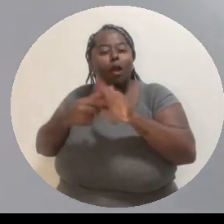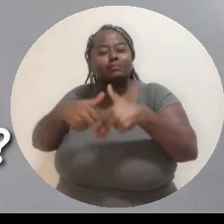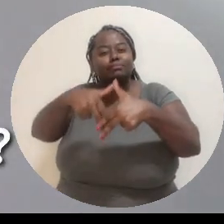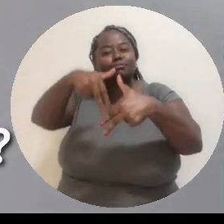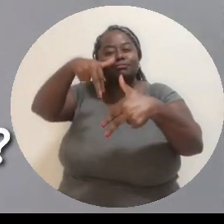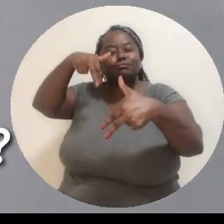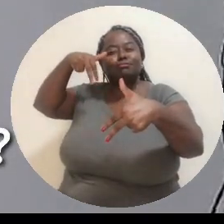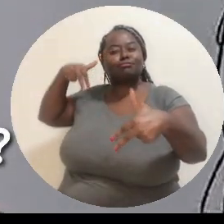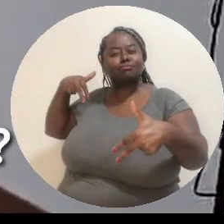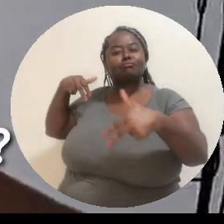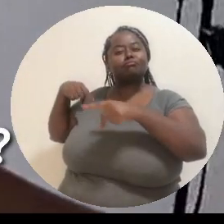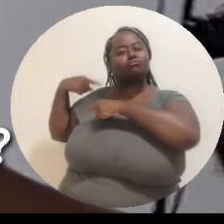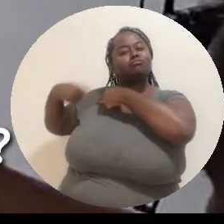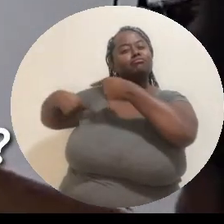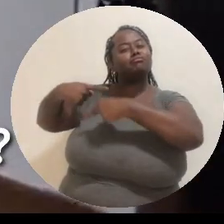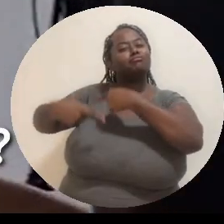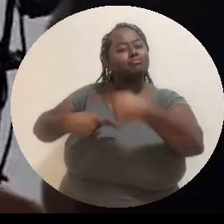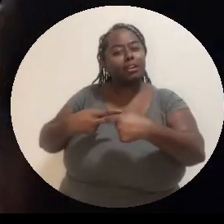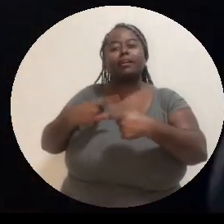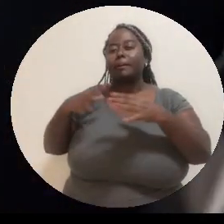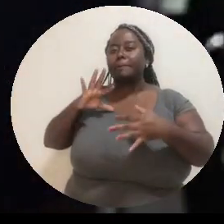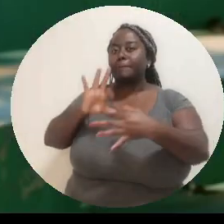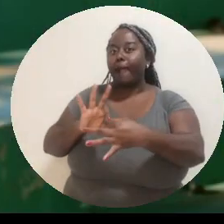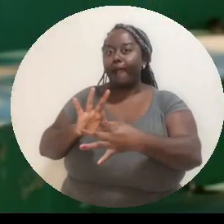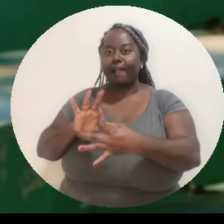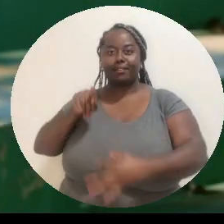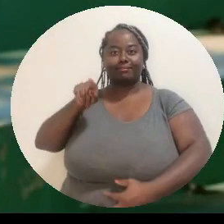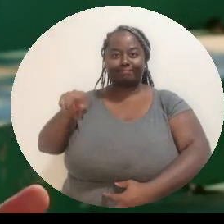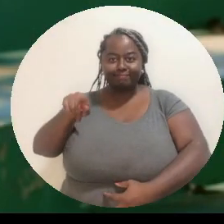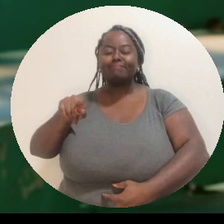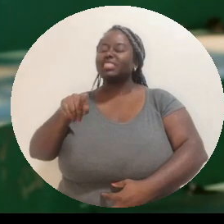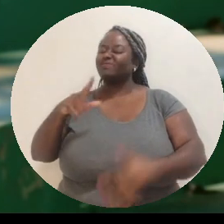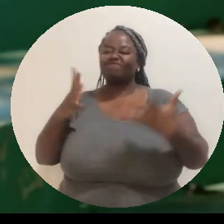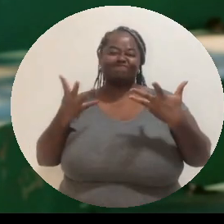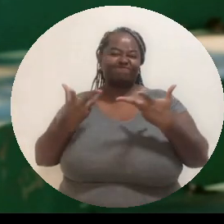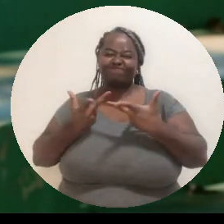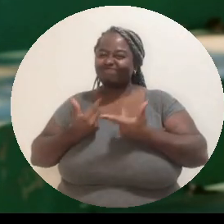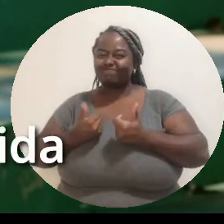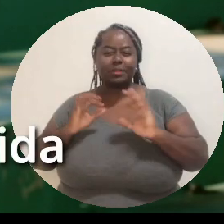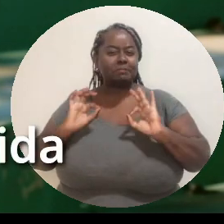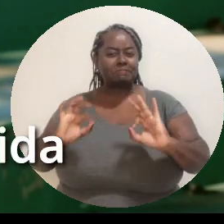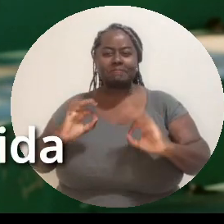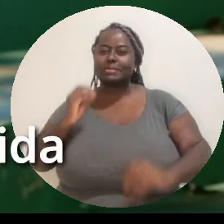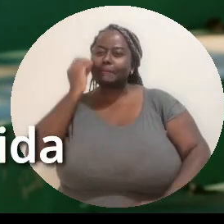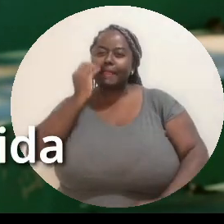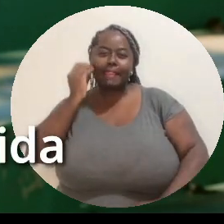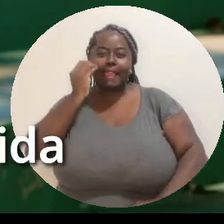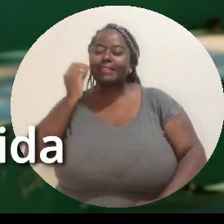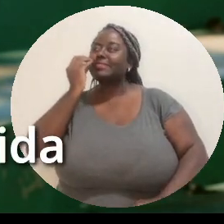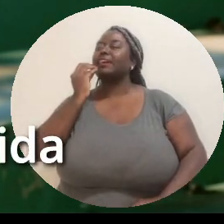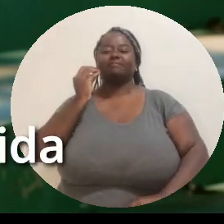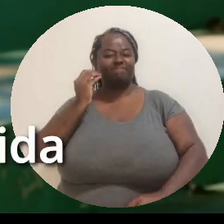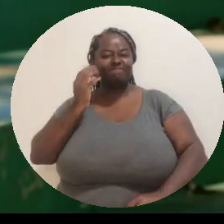está totalmente, intrinsecamente ligada com ele, né? Foi fantástico, assim, foi uma experiência, como eu disse, que eu vou assim,